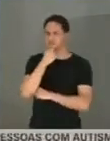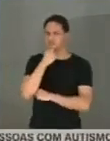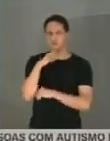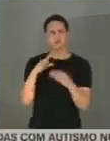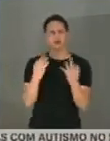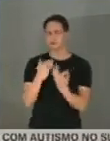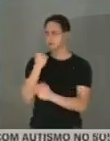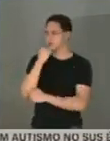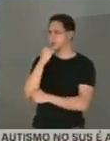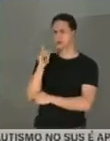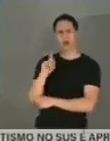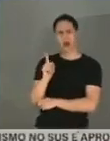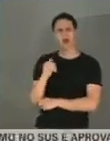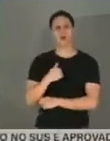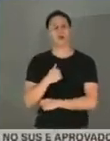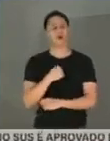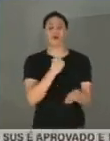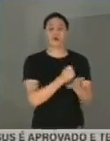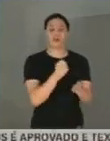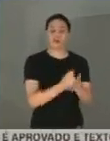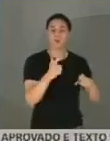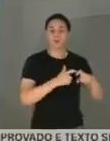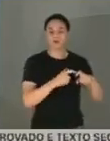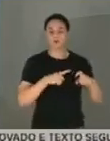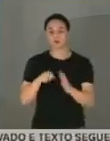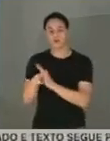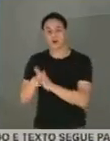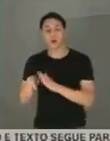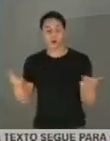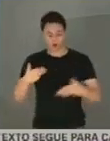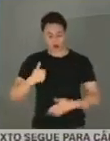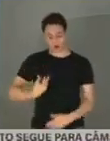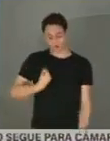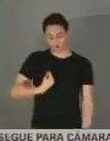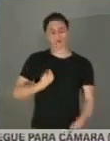dos procedimentos. Eu acho que eu estou vivo também por causa dele.